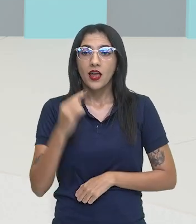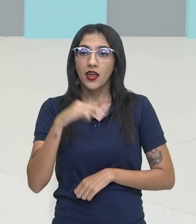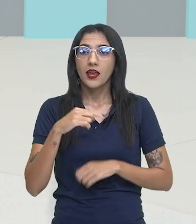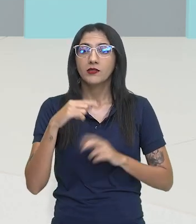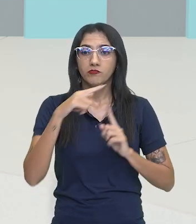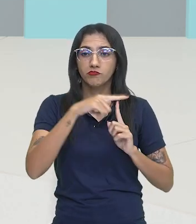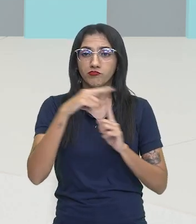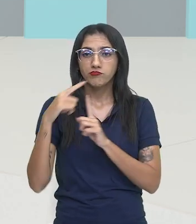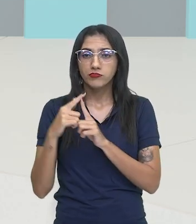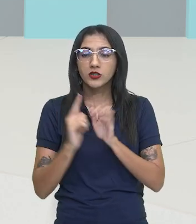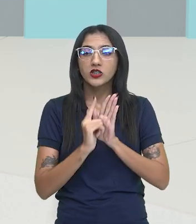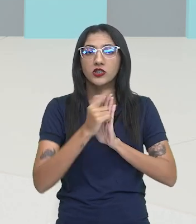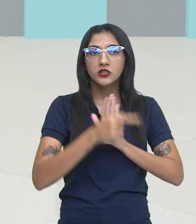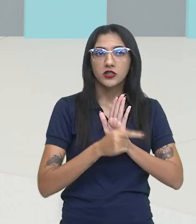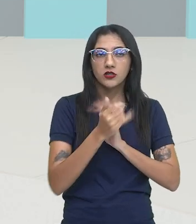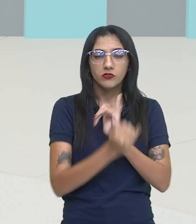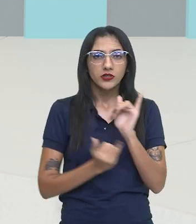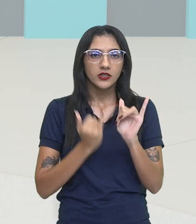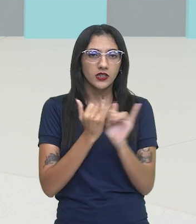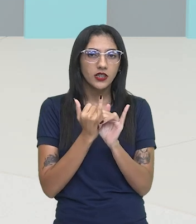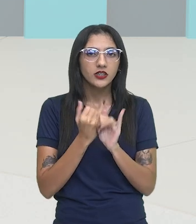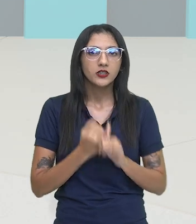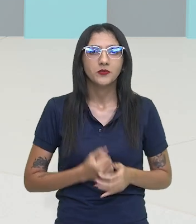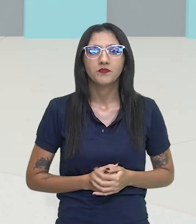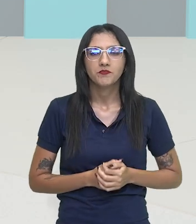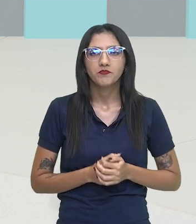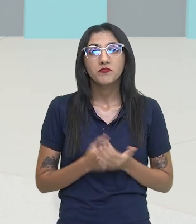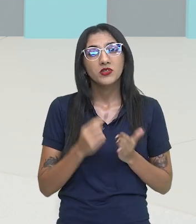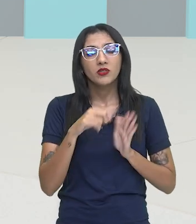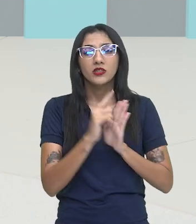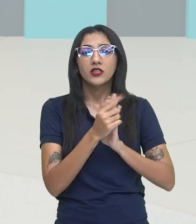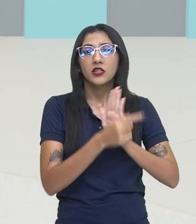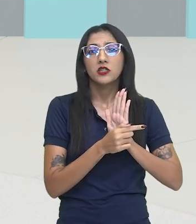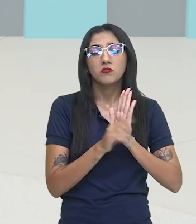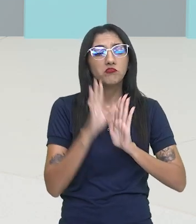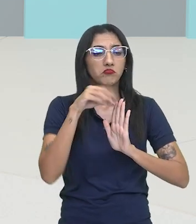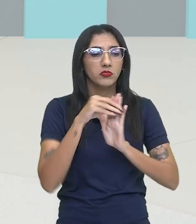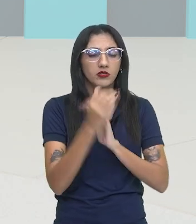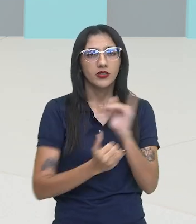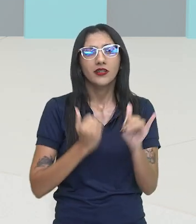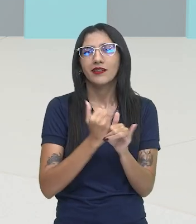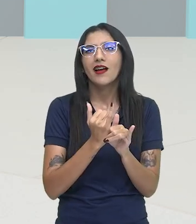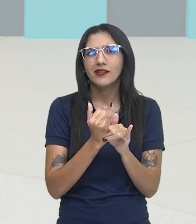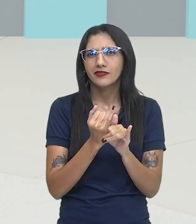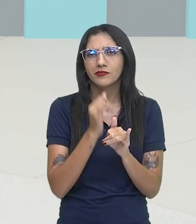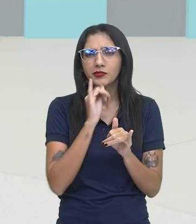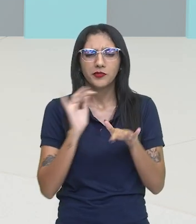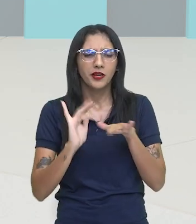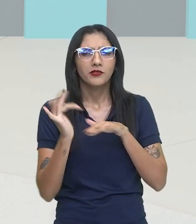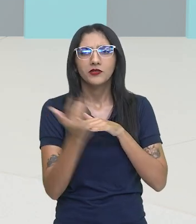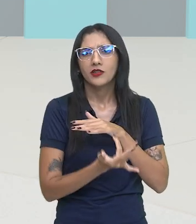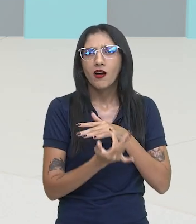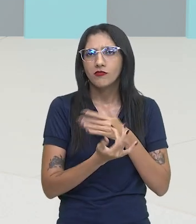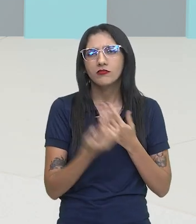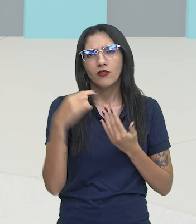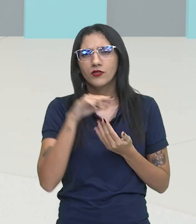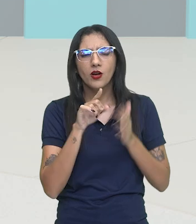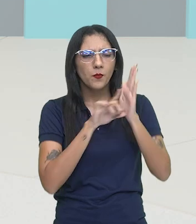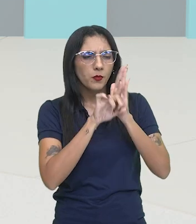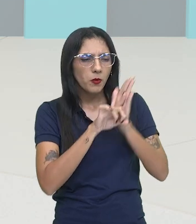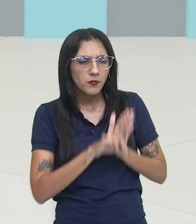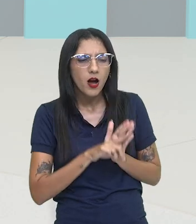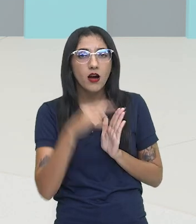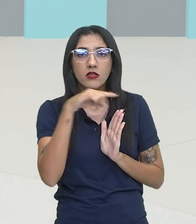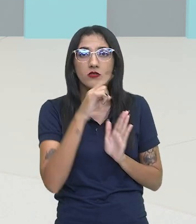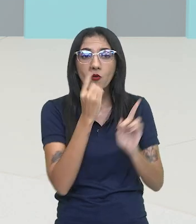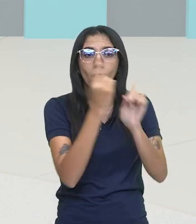gêneros digitais. O que são os gêneros digitais? São aqueles gêneros do meio digital. Você procura ali na internet, você vai encontrar um